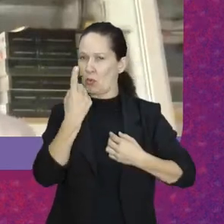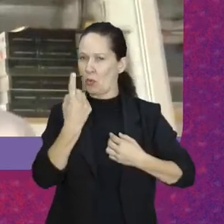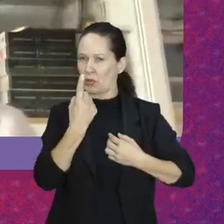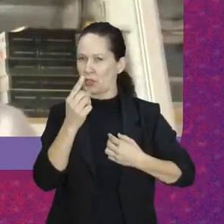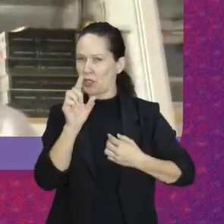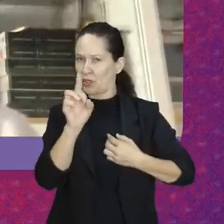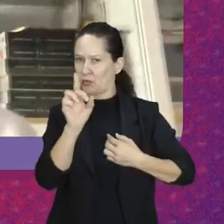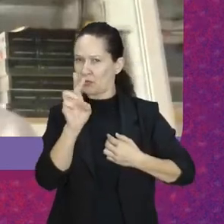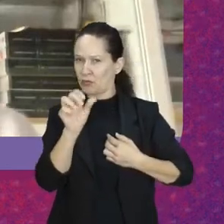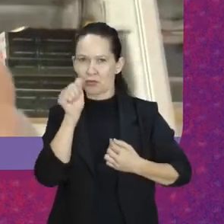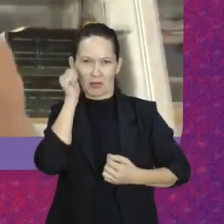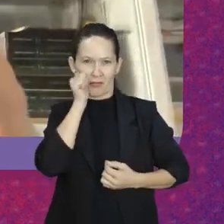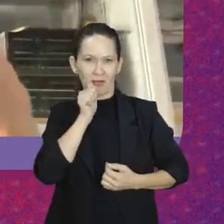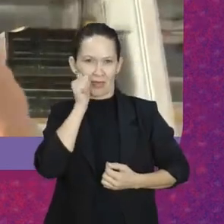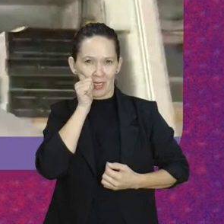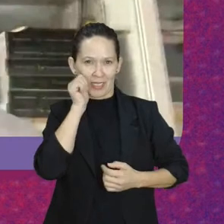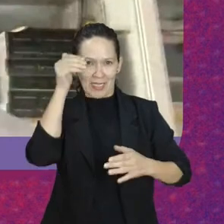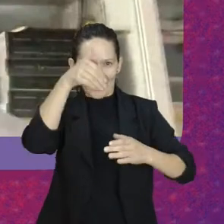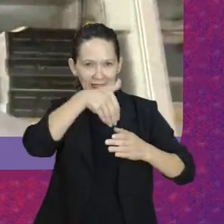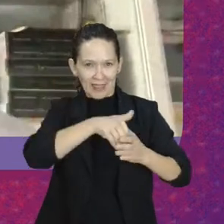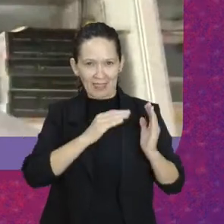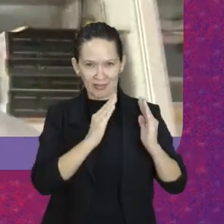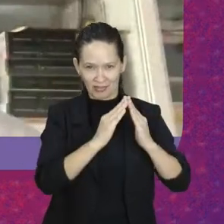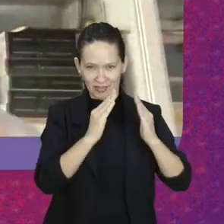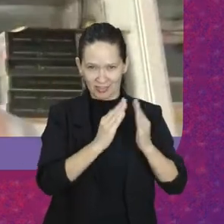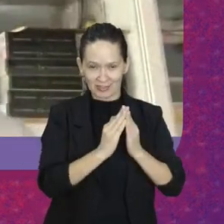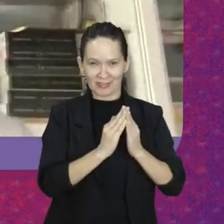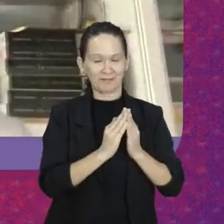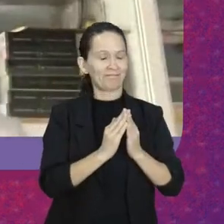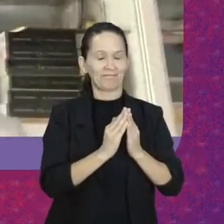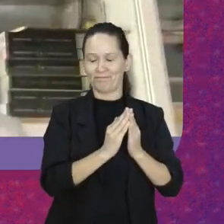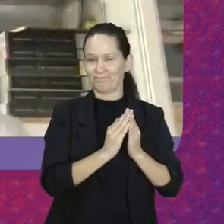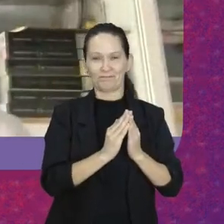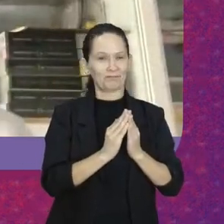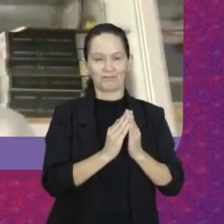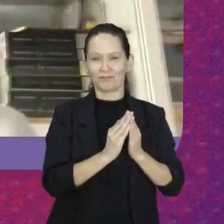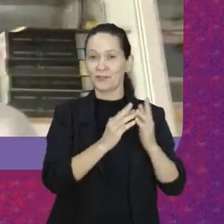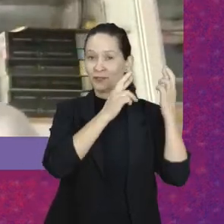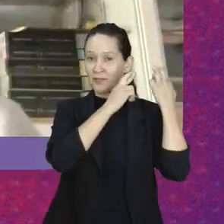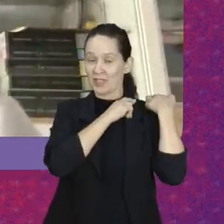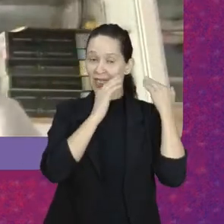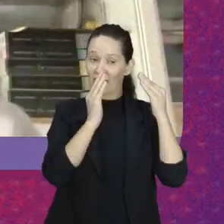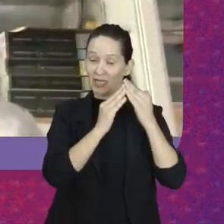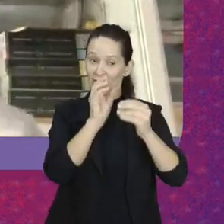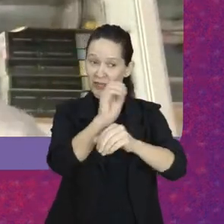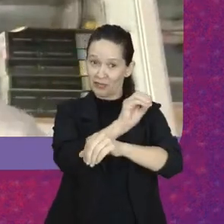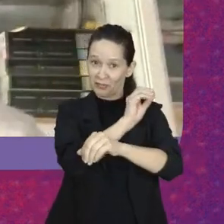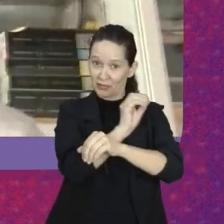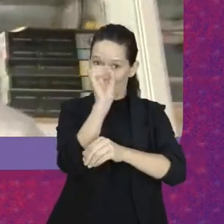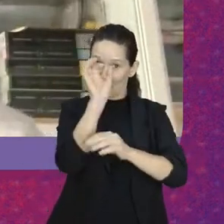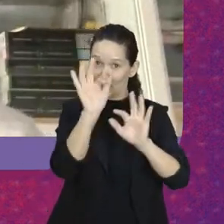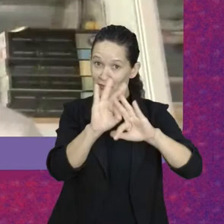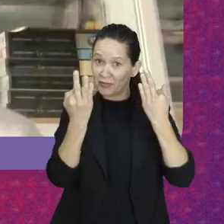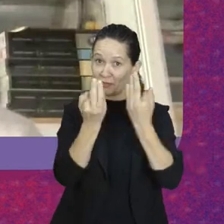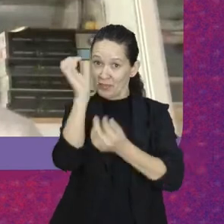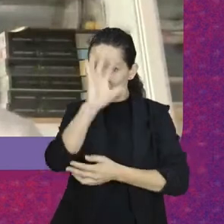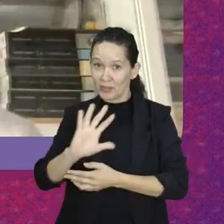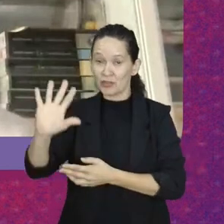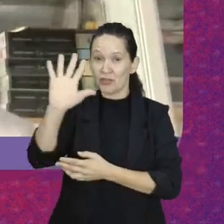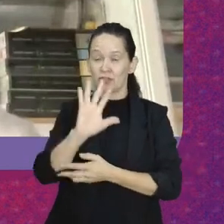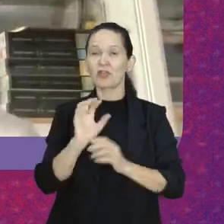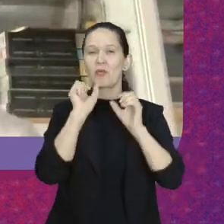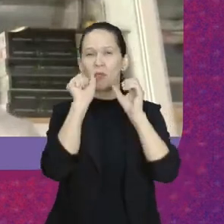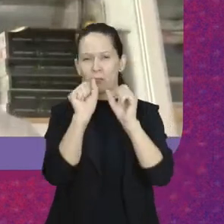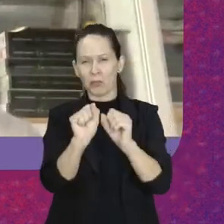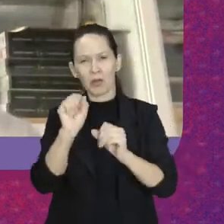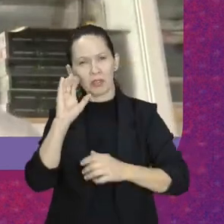realizado apenas no âmbito doméstico pelas mulheres e no âmbito da família, que ele pode